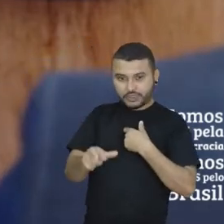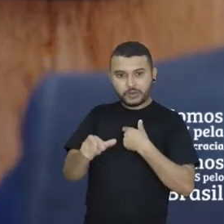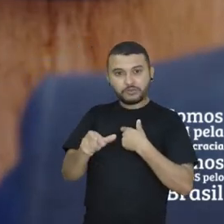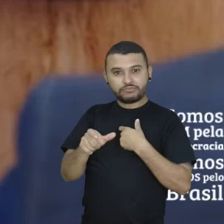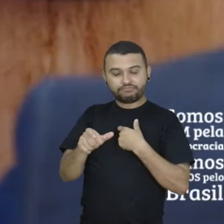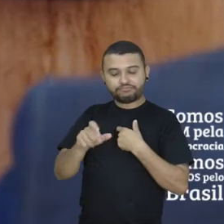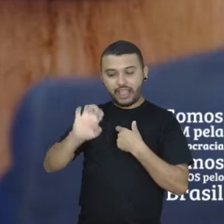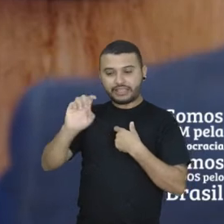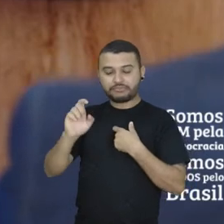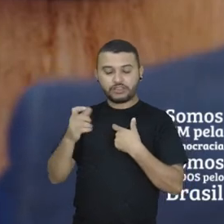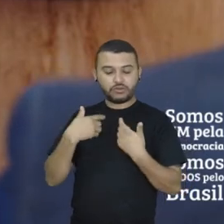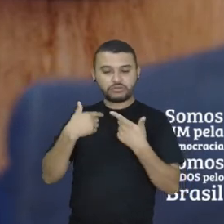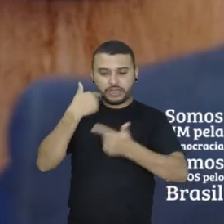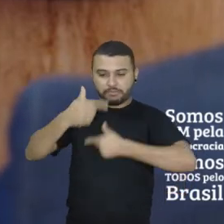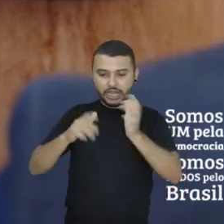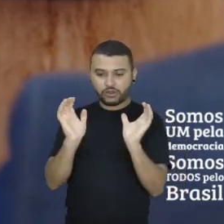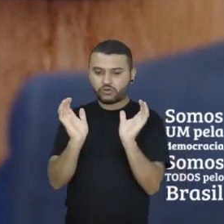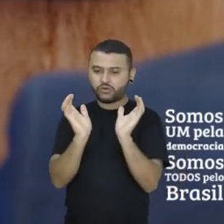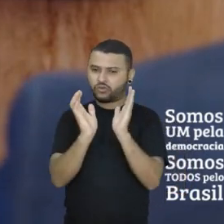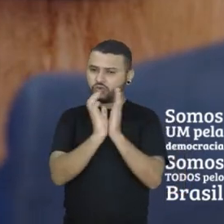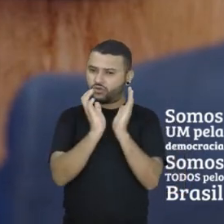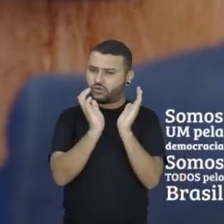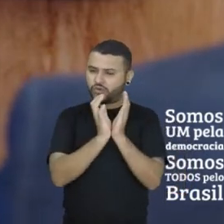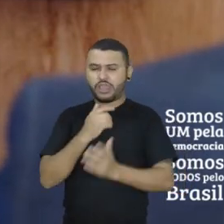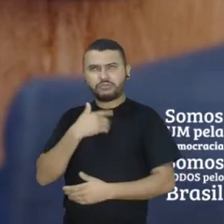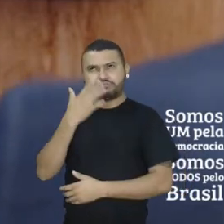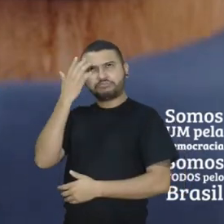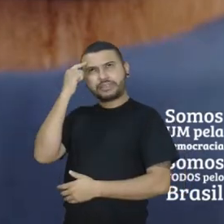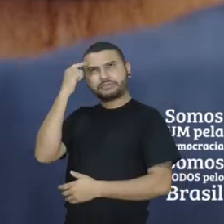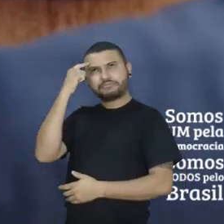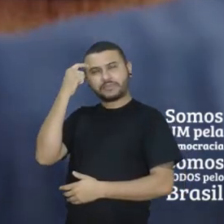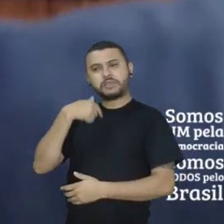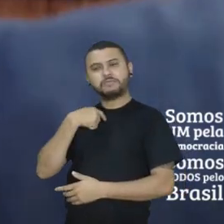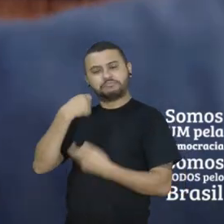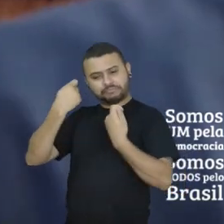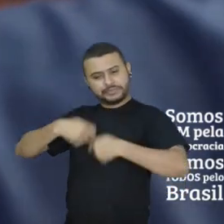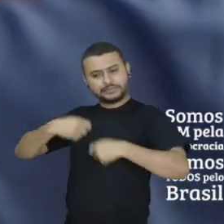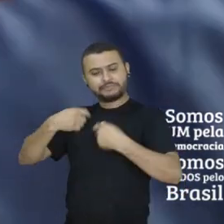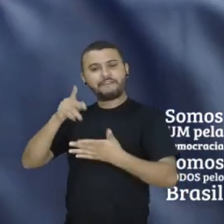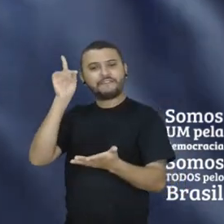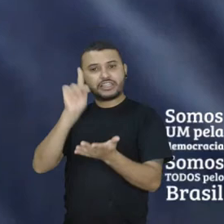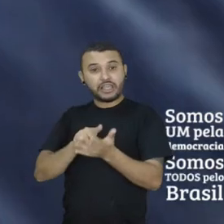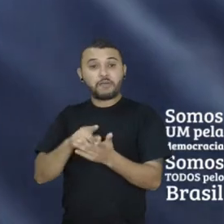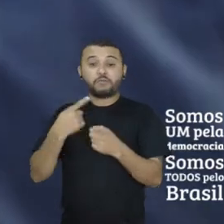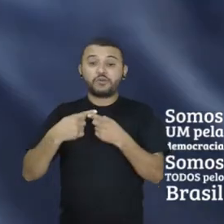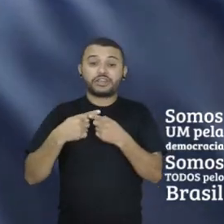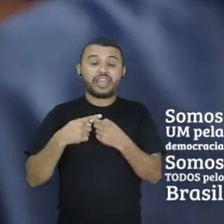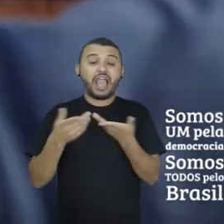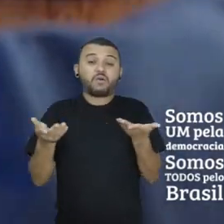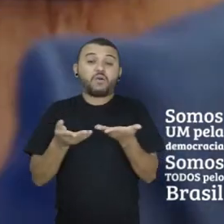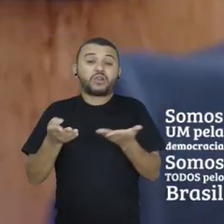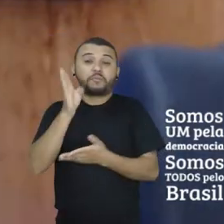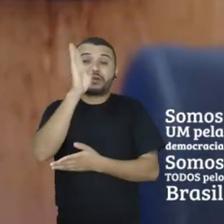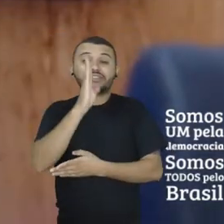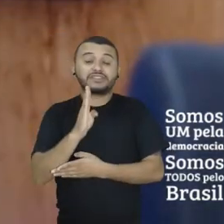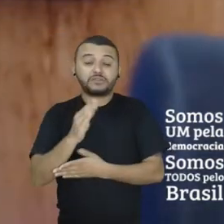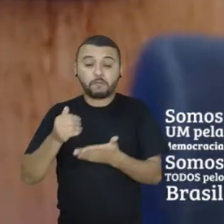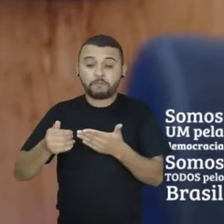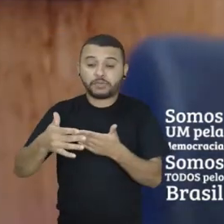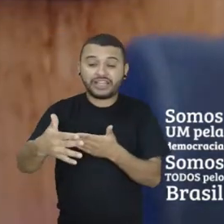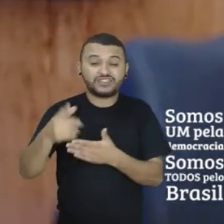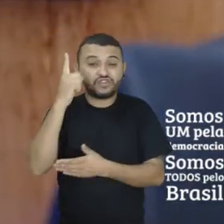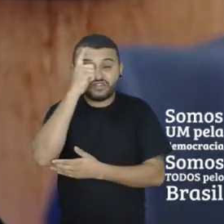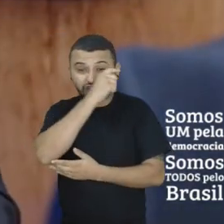chapa e entendi que era meu dever. Acho que o Brasil passa um momento difícil e acho que